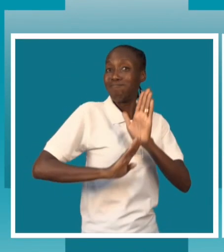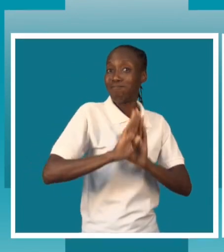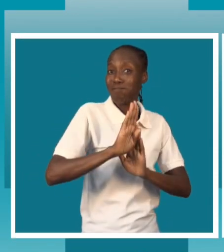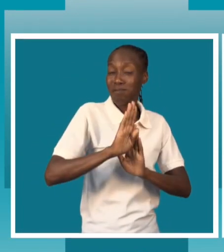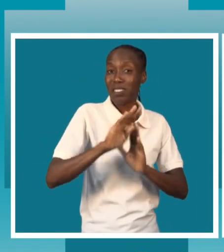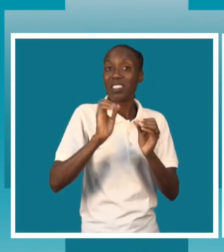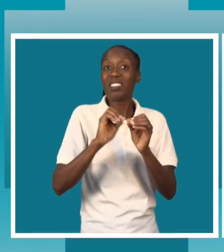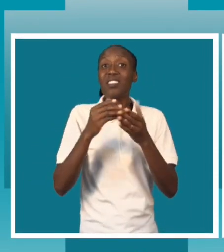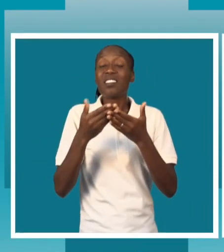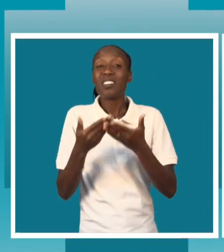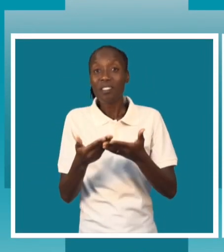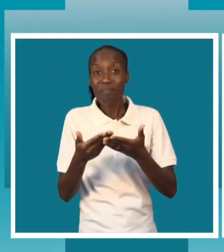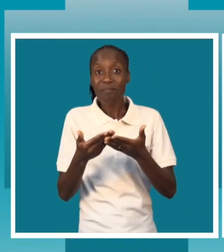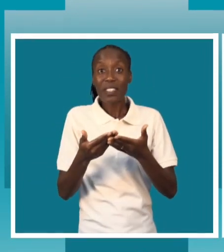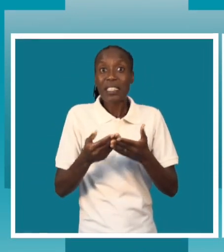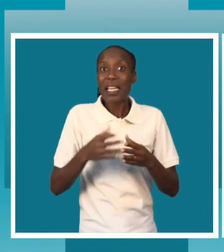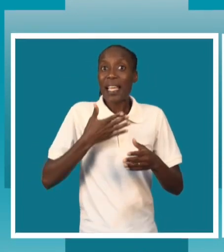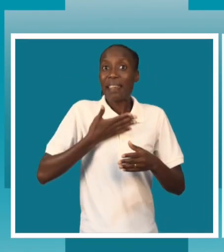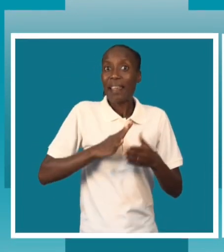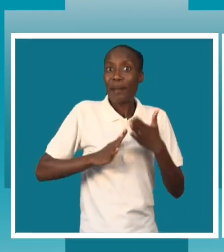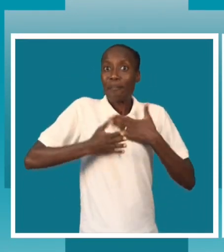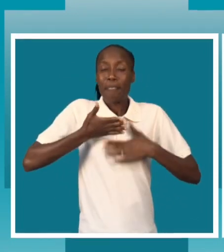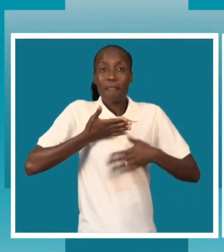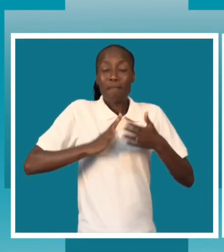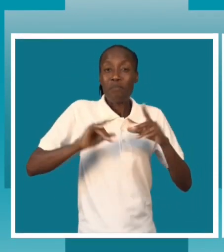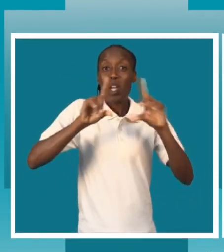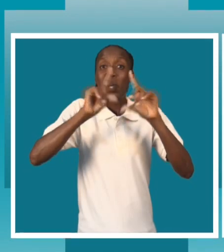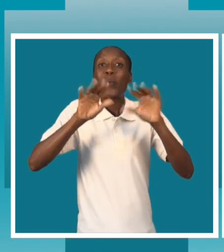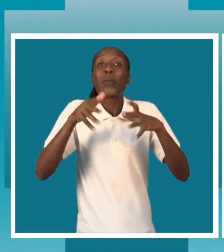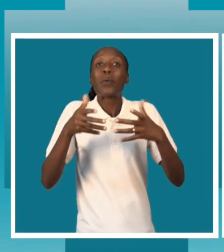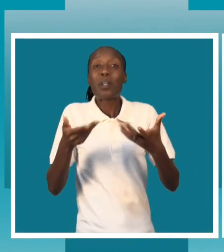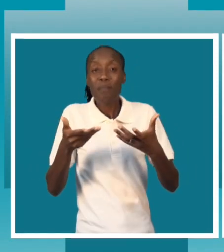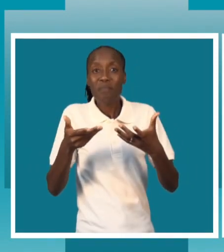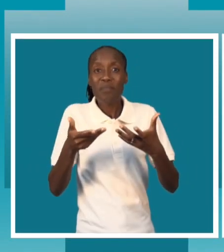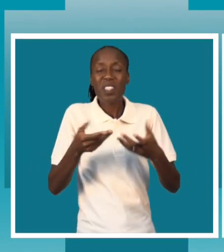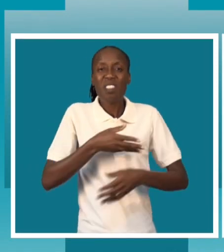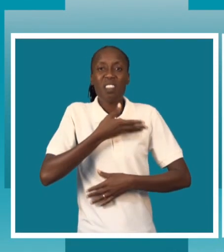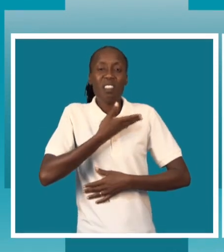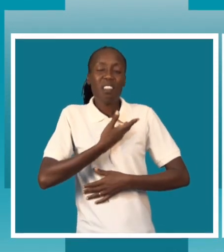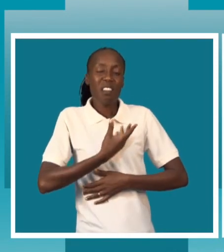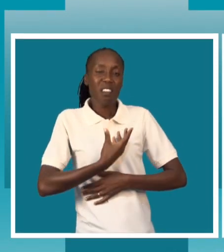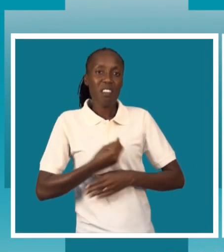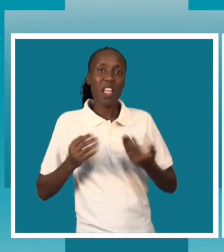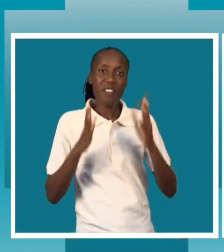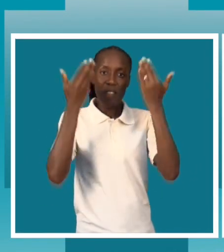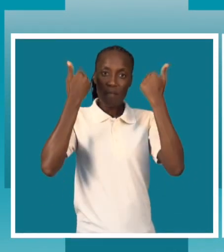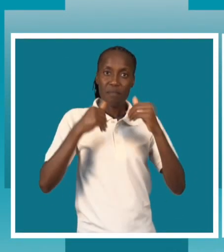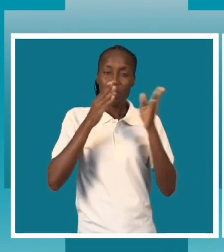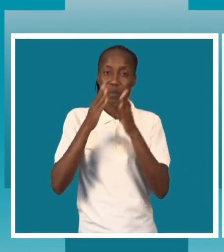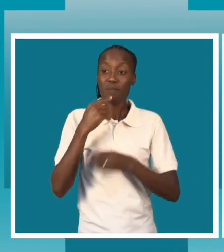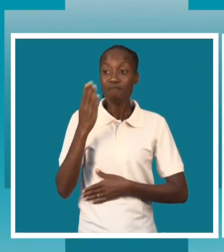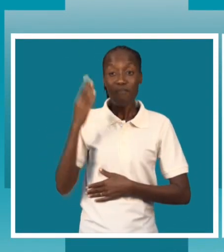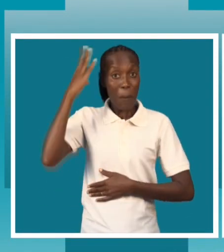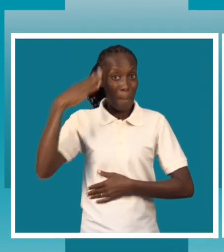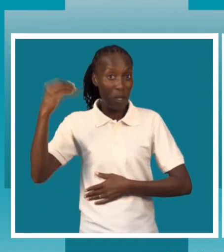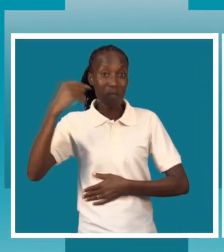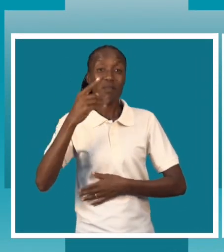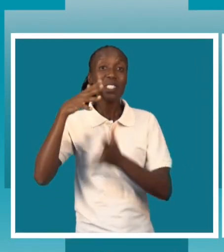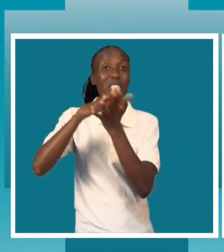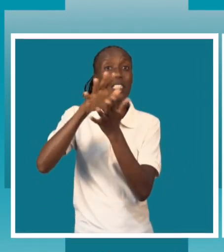menosprezar as outras, portanto a ansiedade, stress, mas a mais grave seria a depressão. O psicólogo alerta para casos de dependência